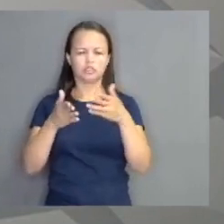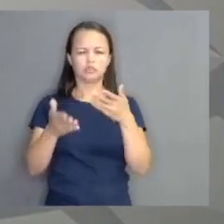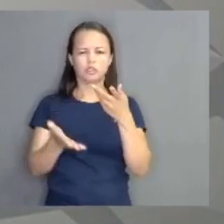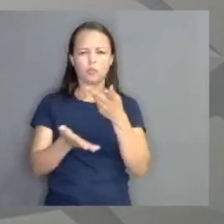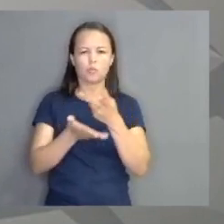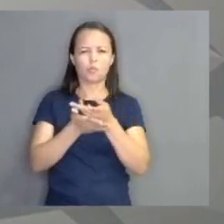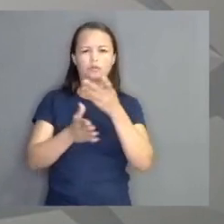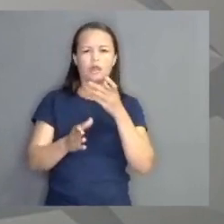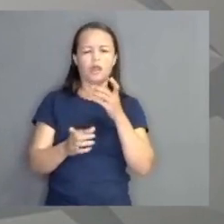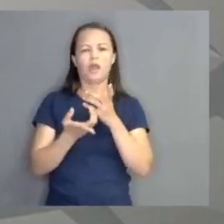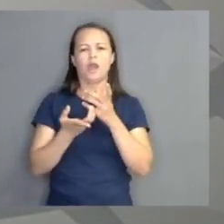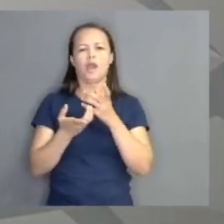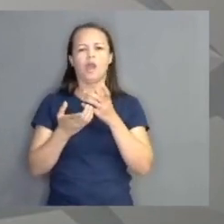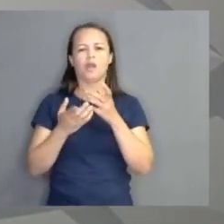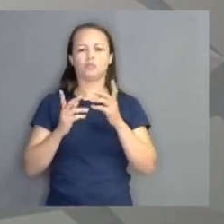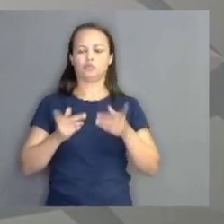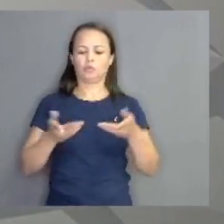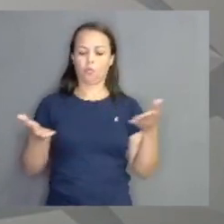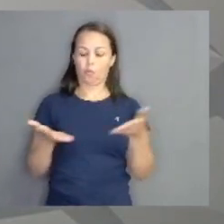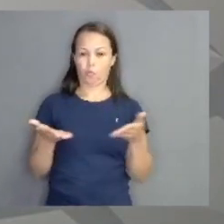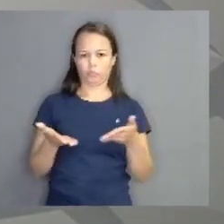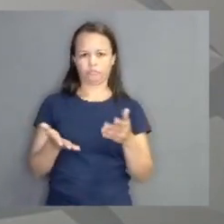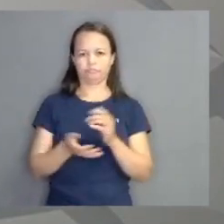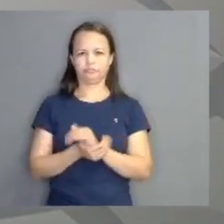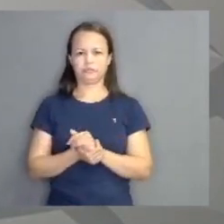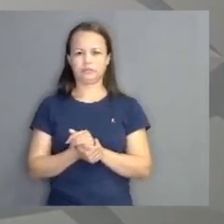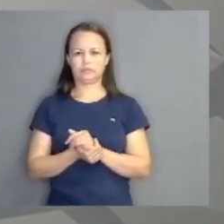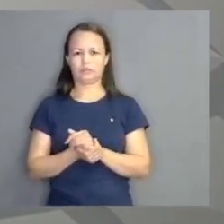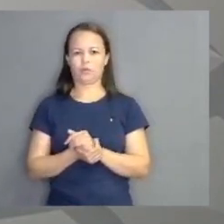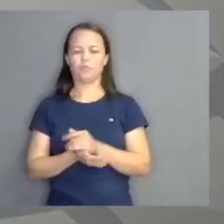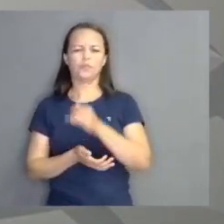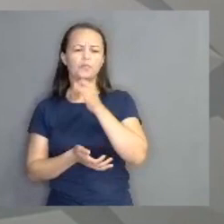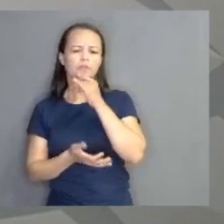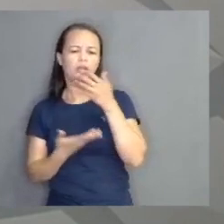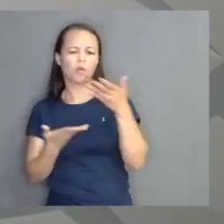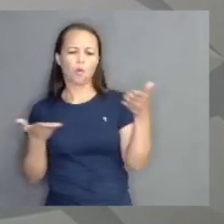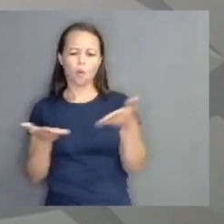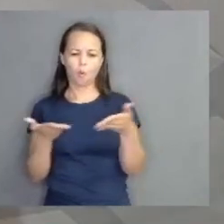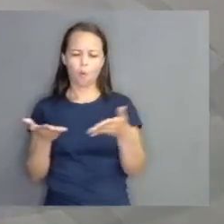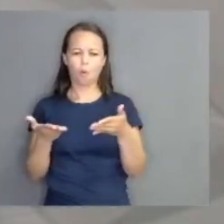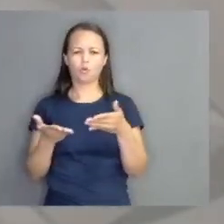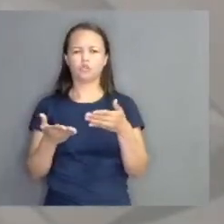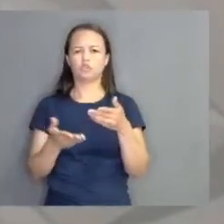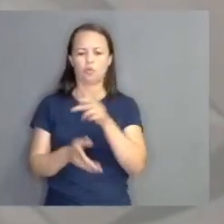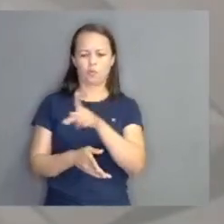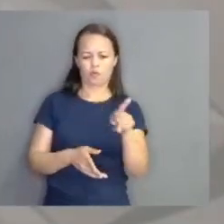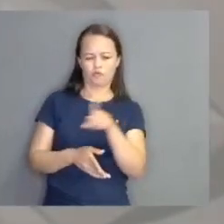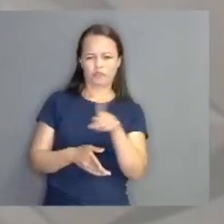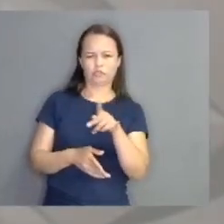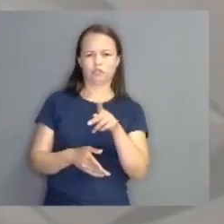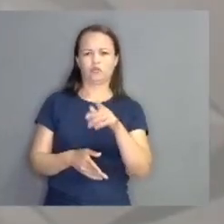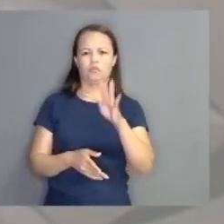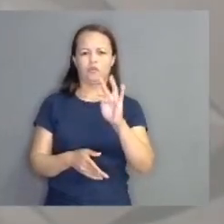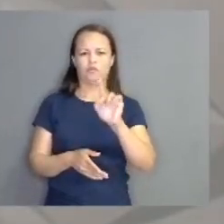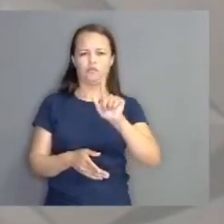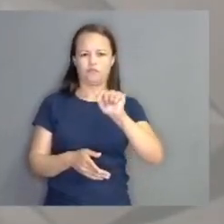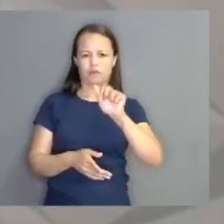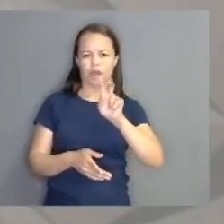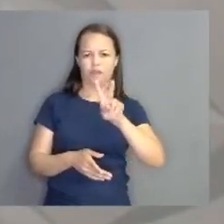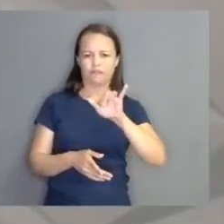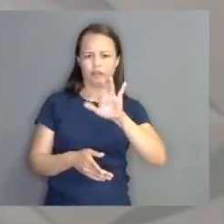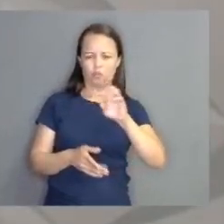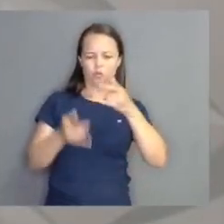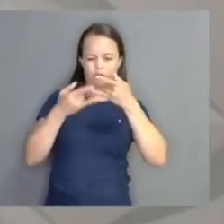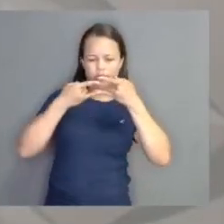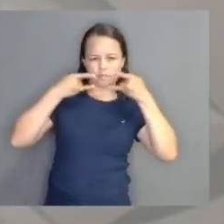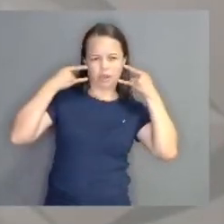hoje. Vocês podem até perceber: poxa, o professor Flávio está de máscara. Sim, estamos vivendo um período de pandemia. O mundo já